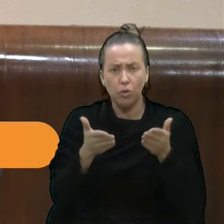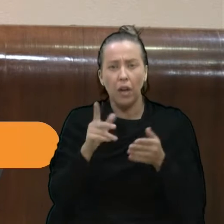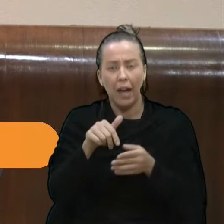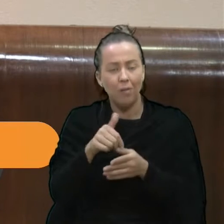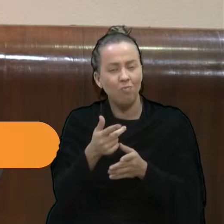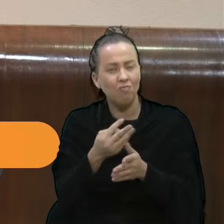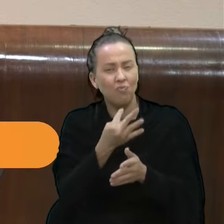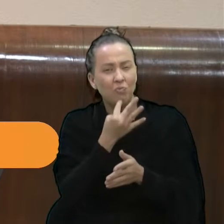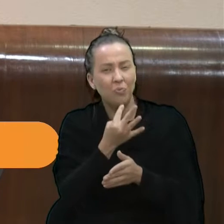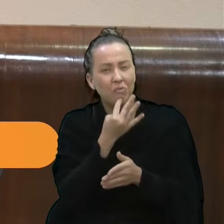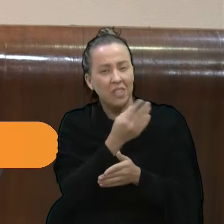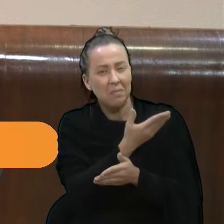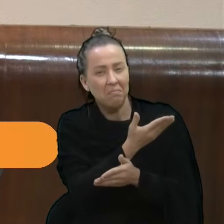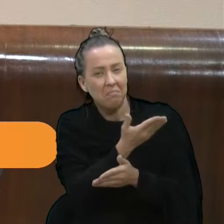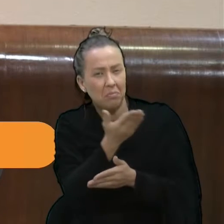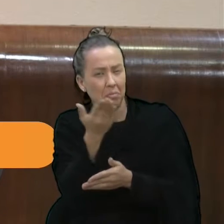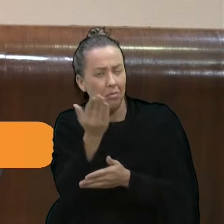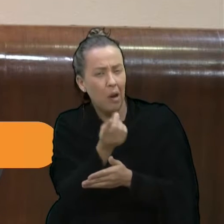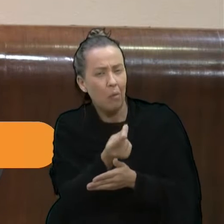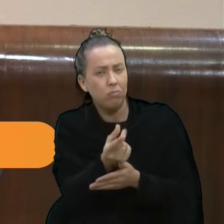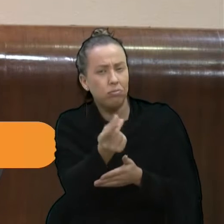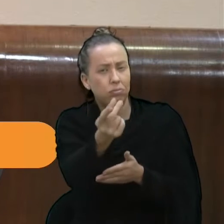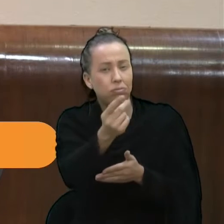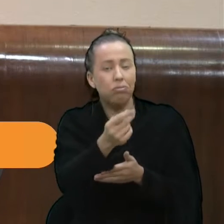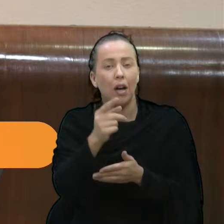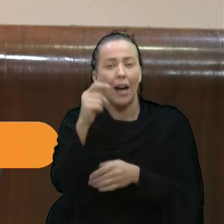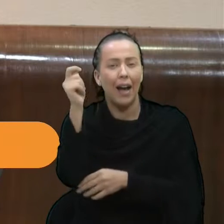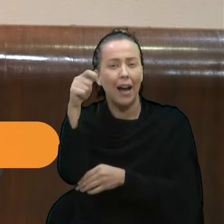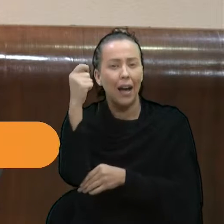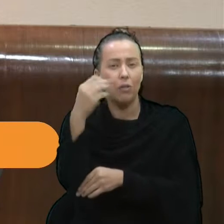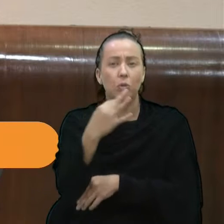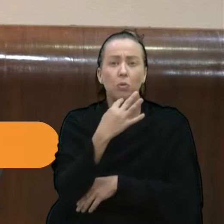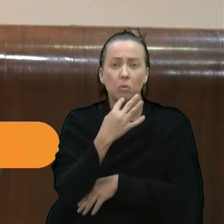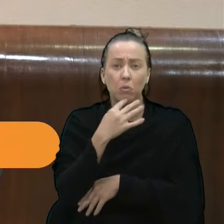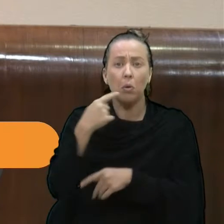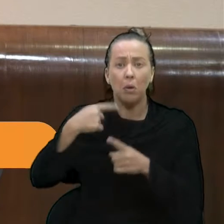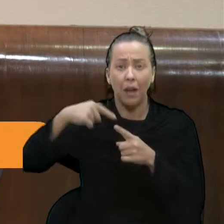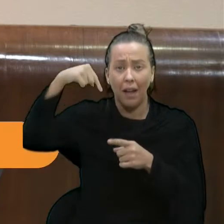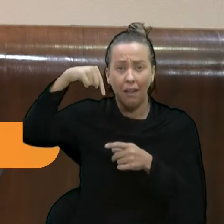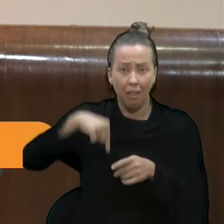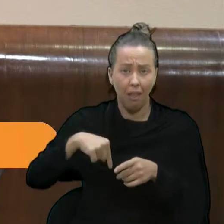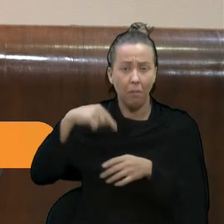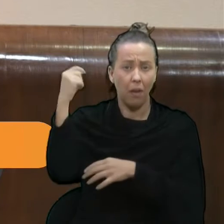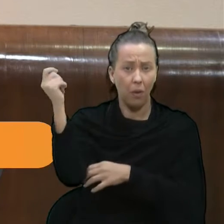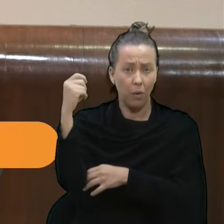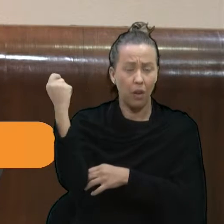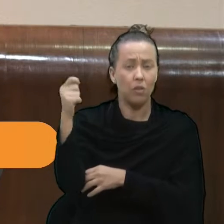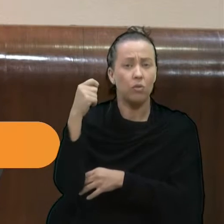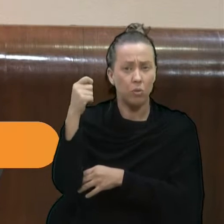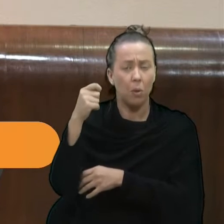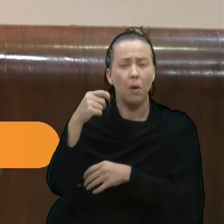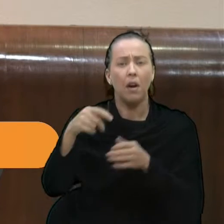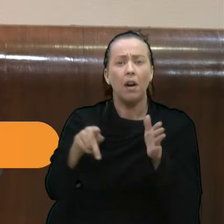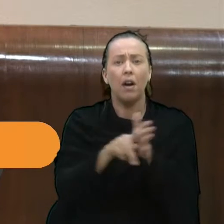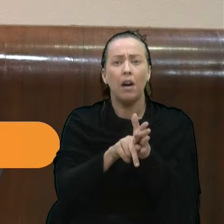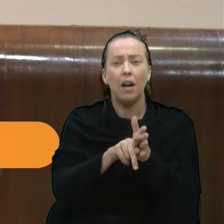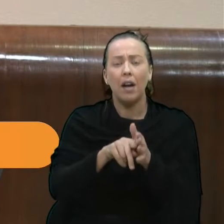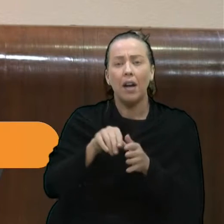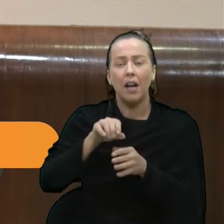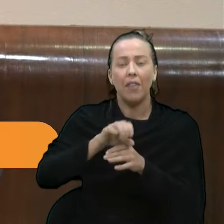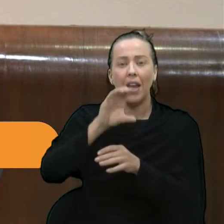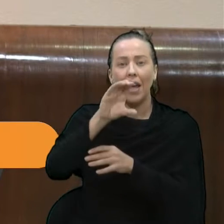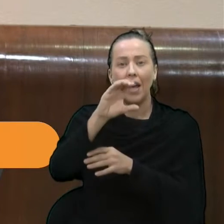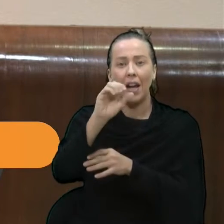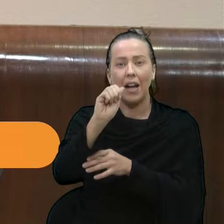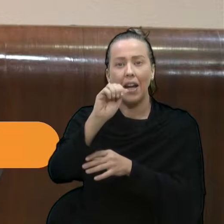velho conhecido de tantos e tantos gaúchos, porque ele saiu dessas terras, e mais precisamente de Cachoeira